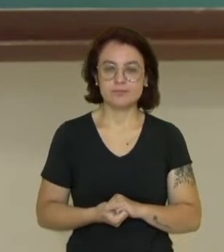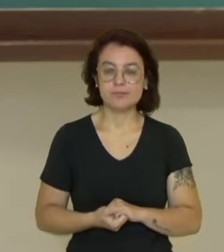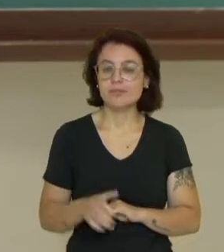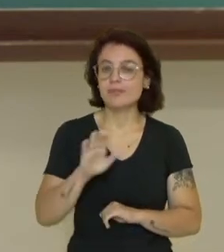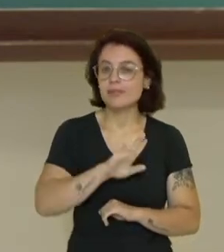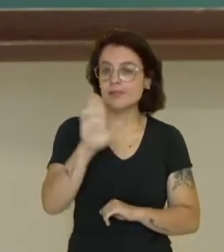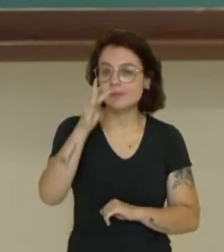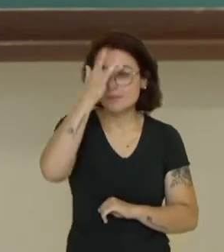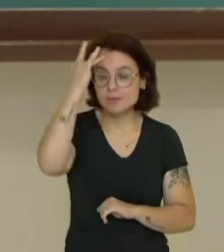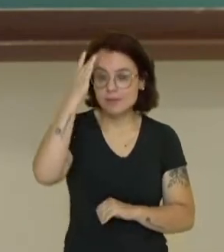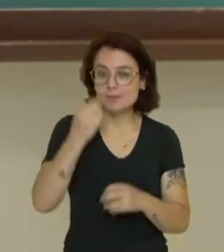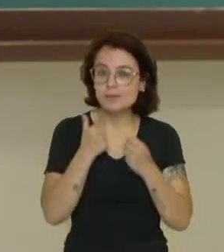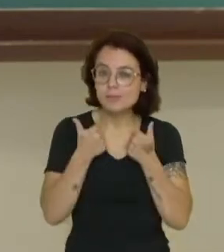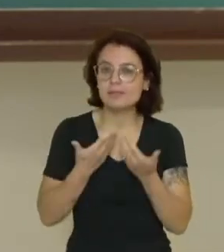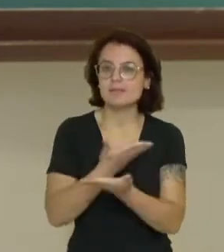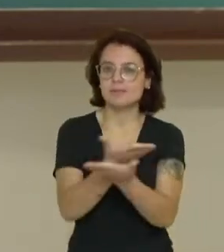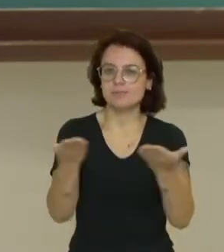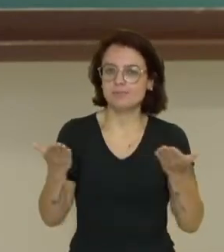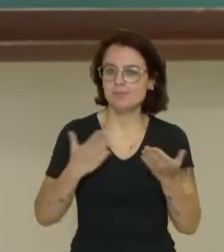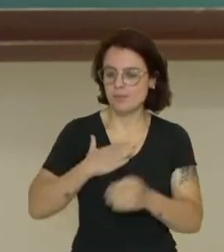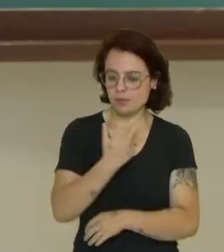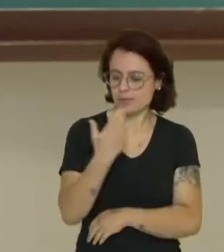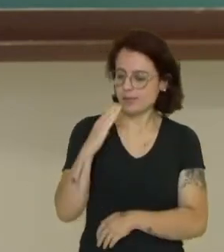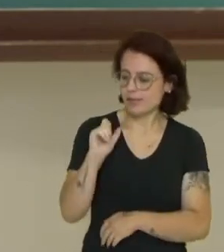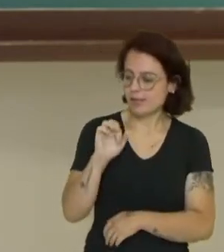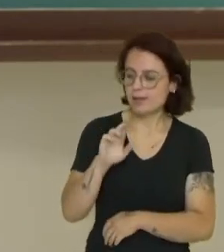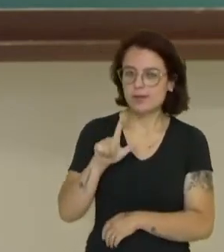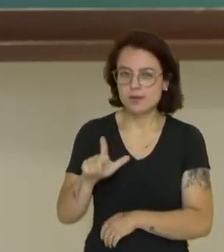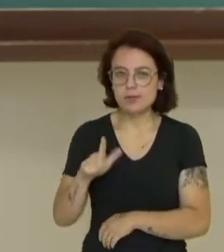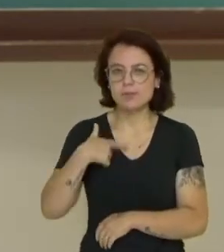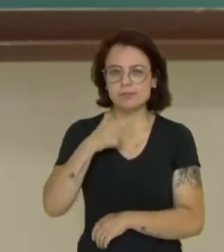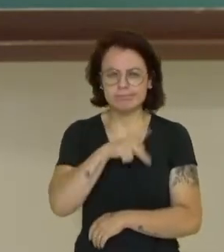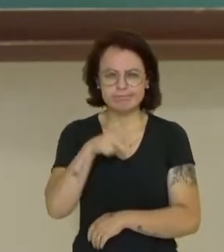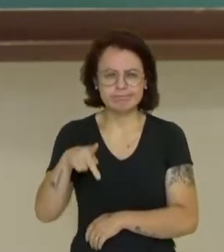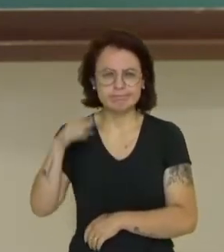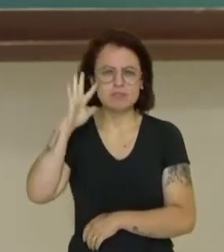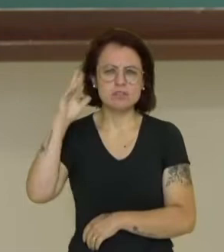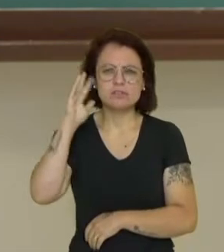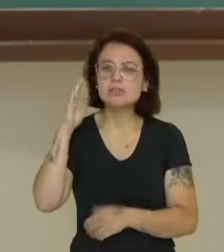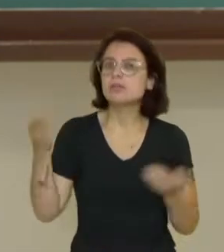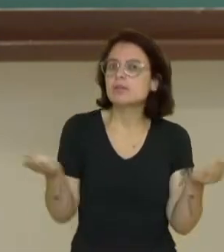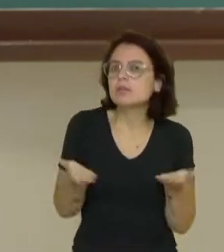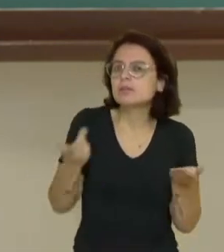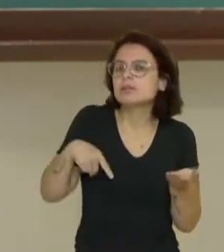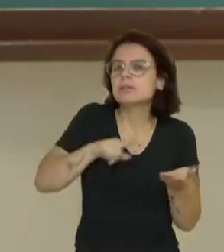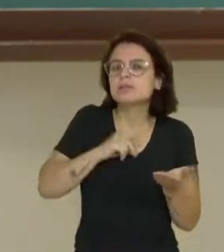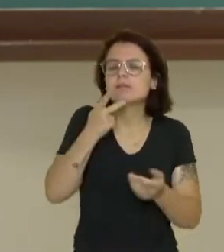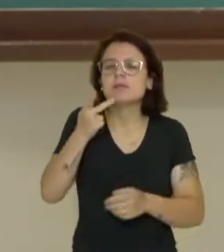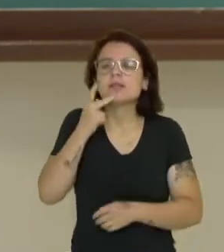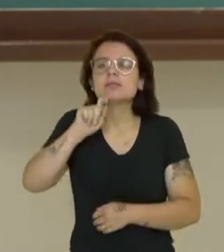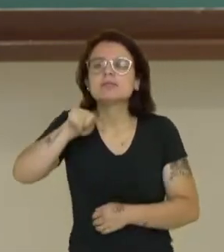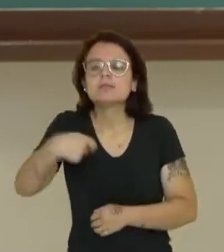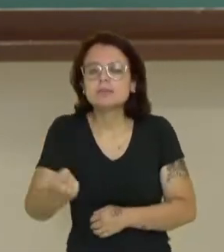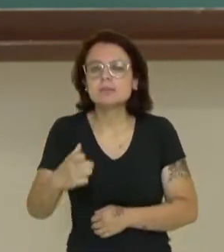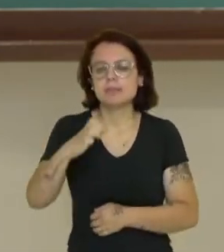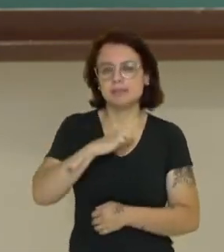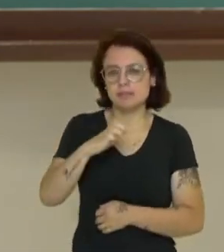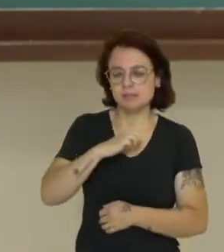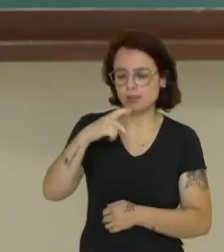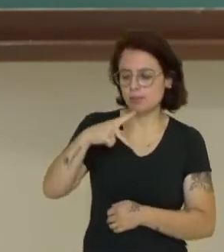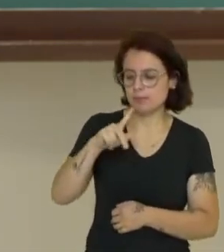E aí pessoal, tudo bem com vocês? Meu nome é Carol, sou professora de filosofia. Hoje a gente vai falar então sobre a ética platônica